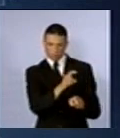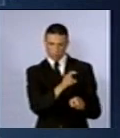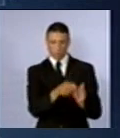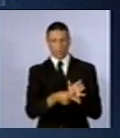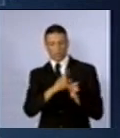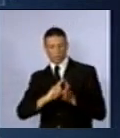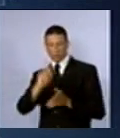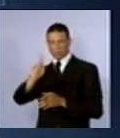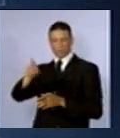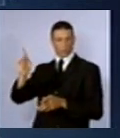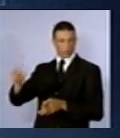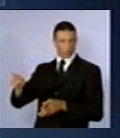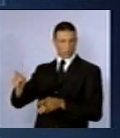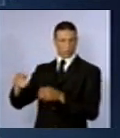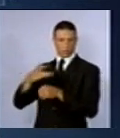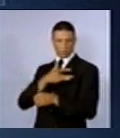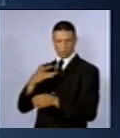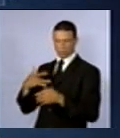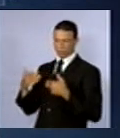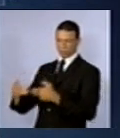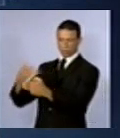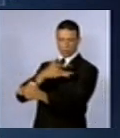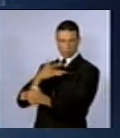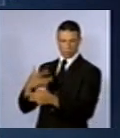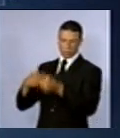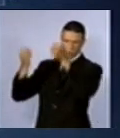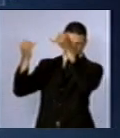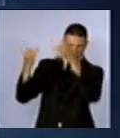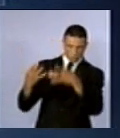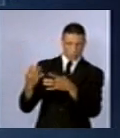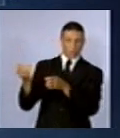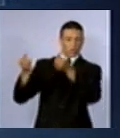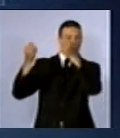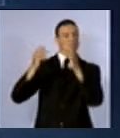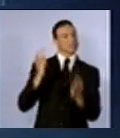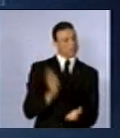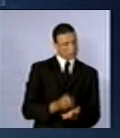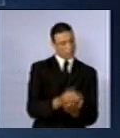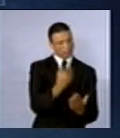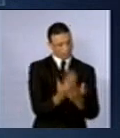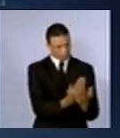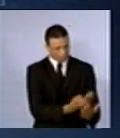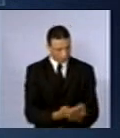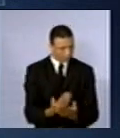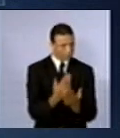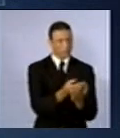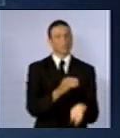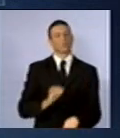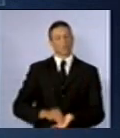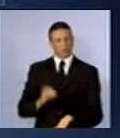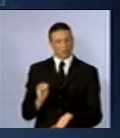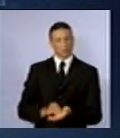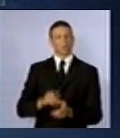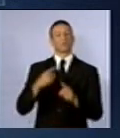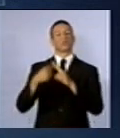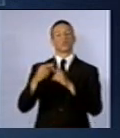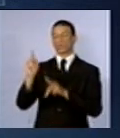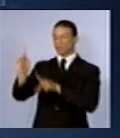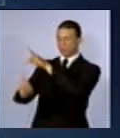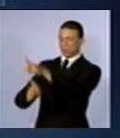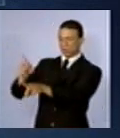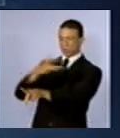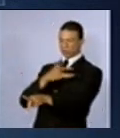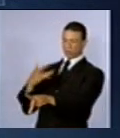Saúde, há que se continuar pesquisando, há que se continuar levantando dados, porque é uma questão de saúde pública em